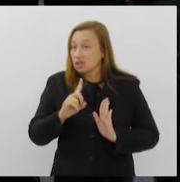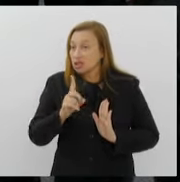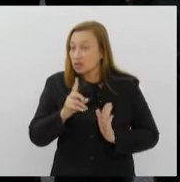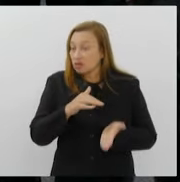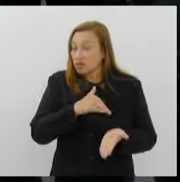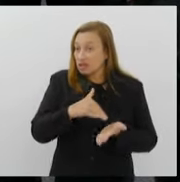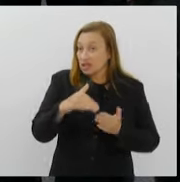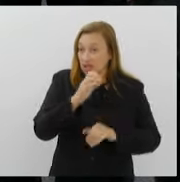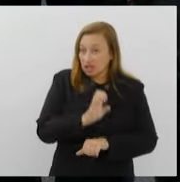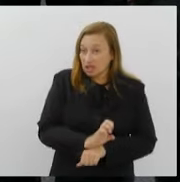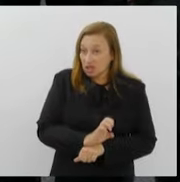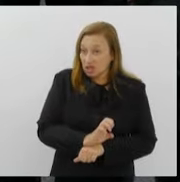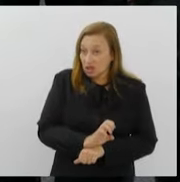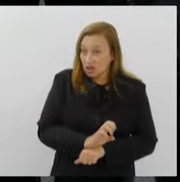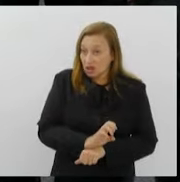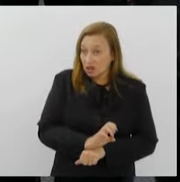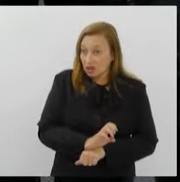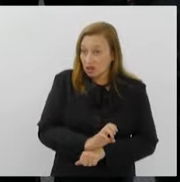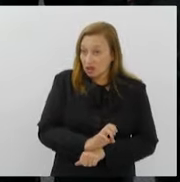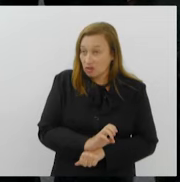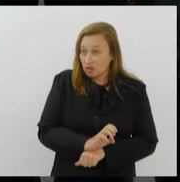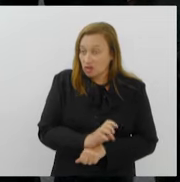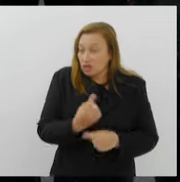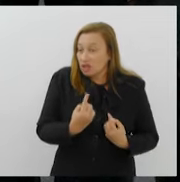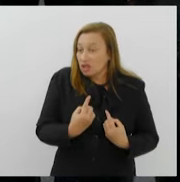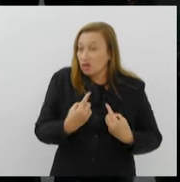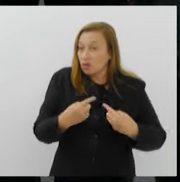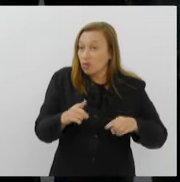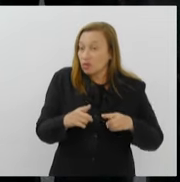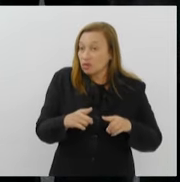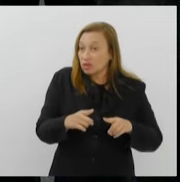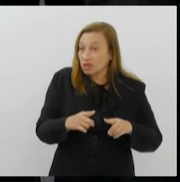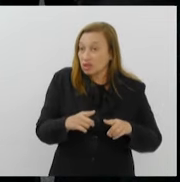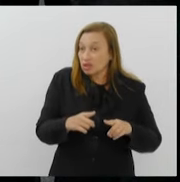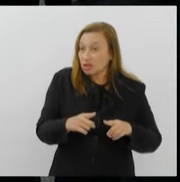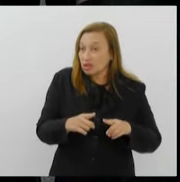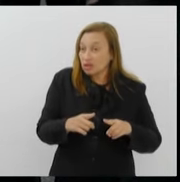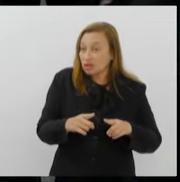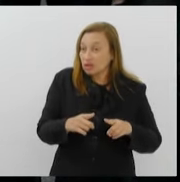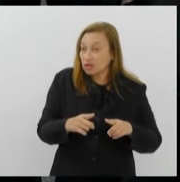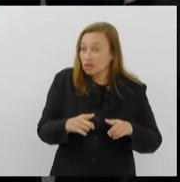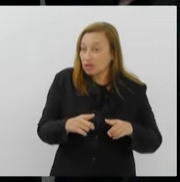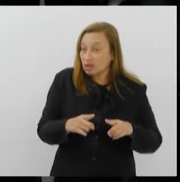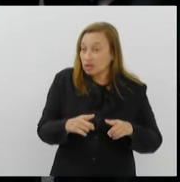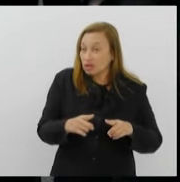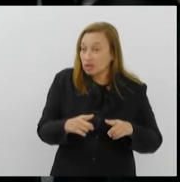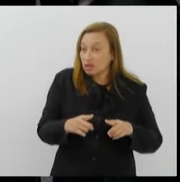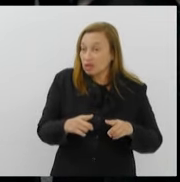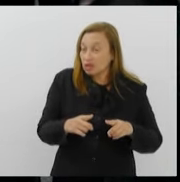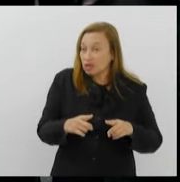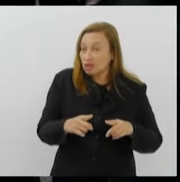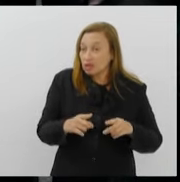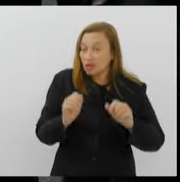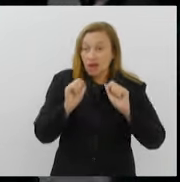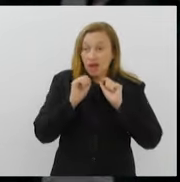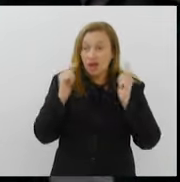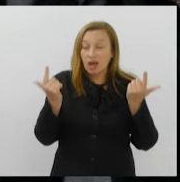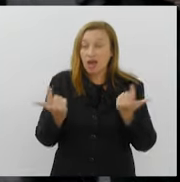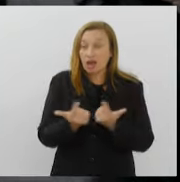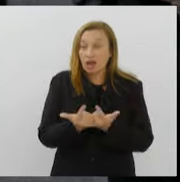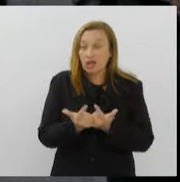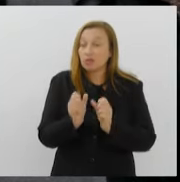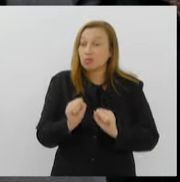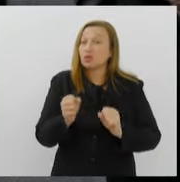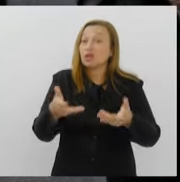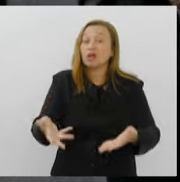de Estado, está confrontando a hipótese da Assembleia Legislativa poder